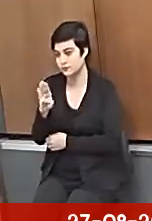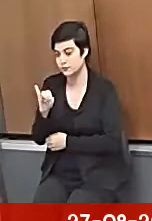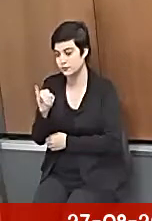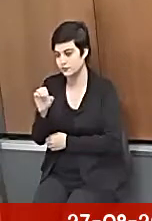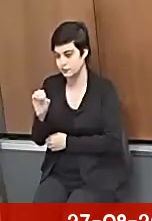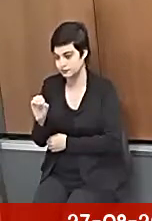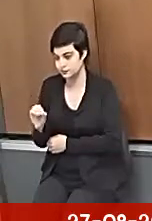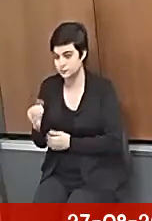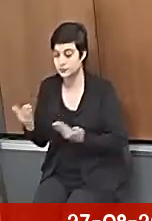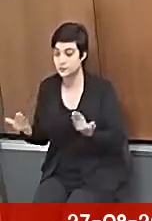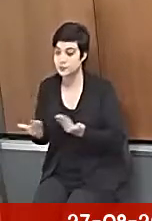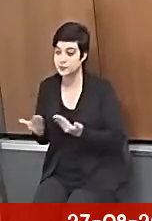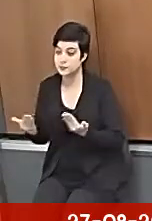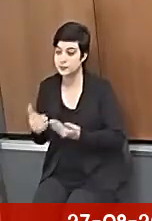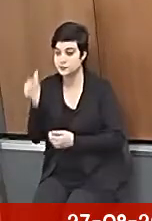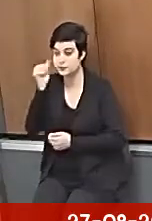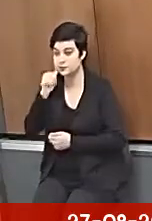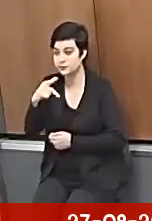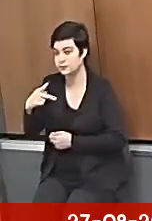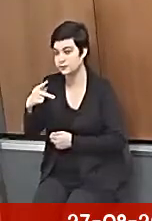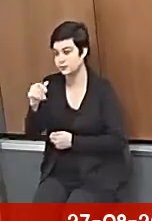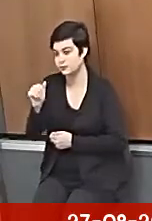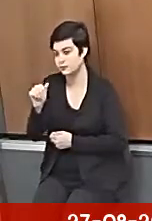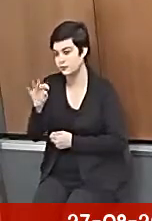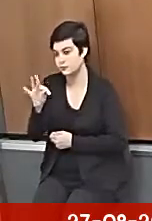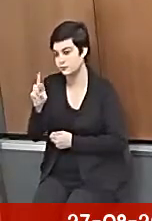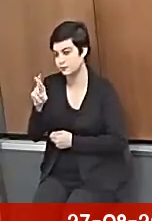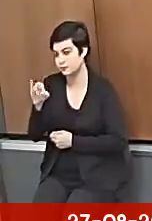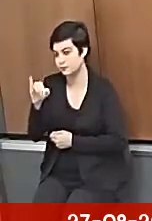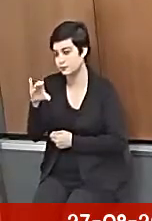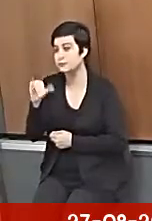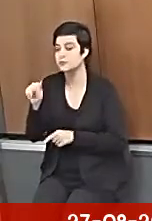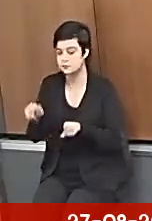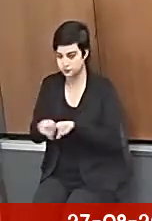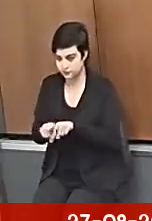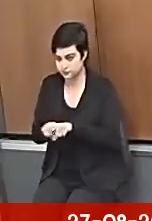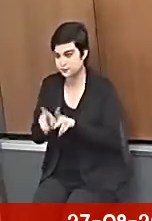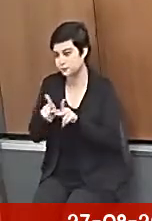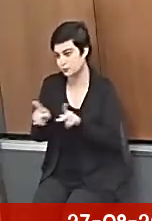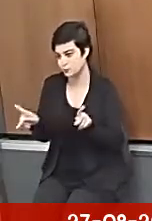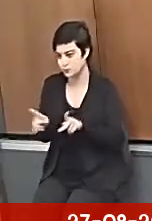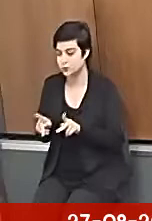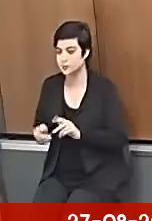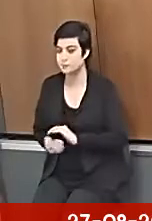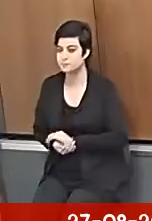passou a palavra para patrícia cardoso também professora a